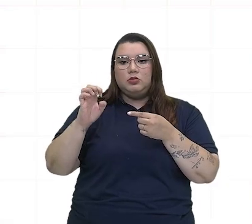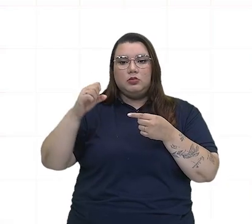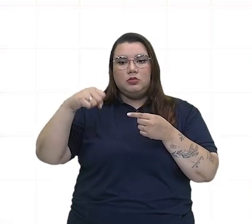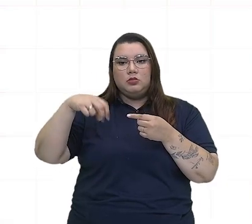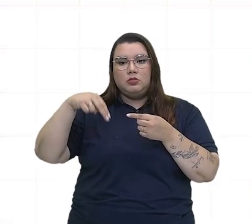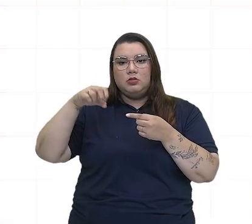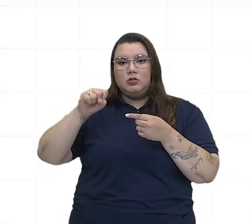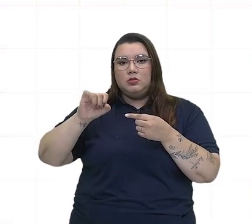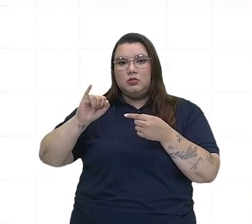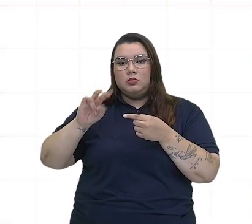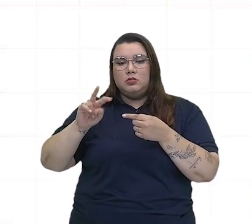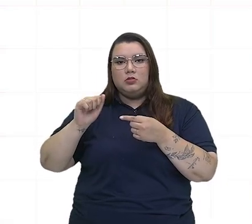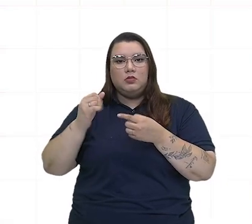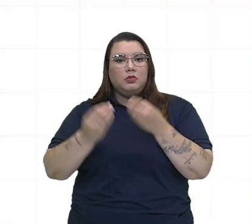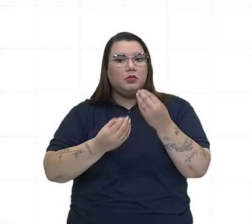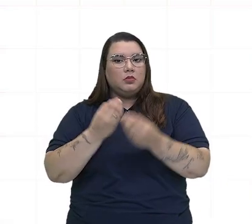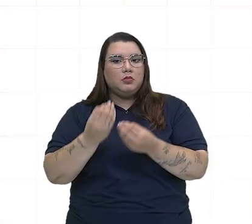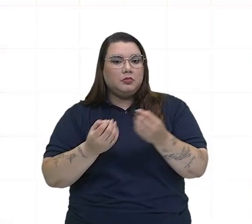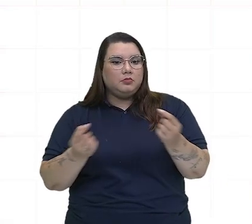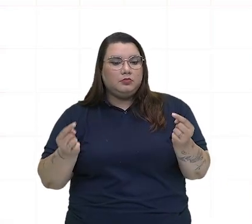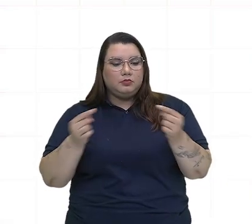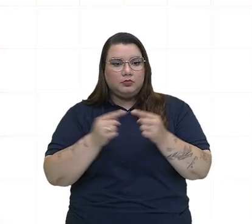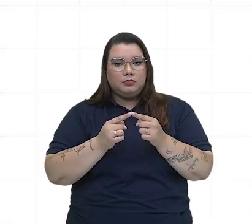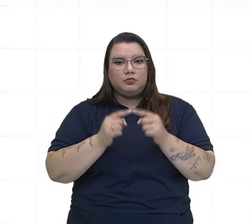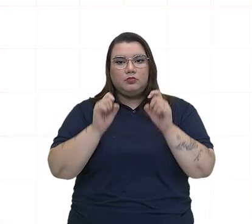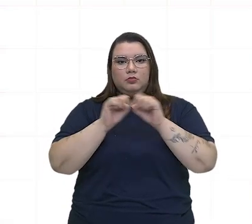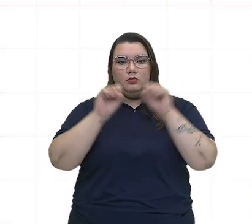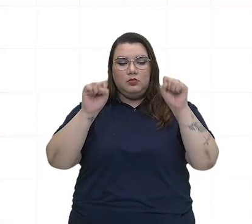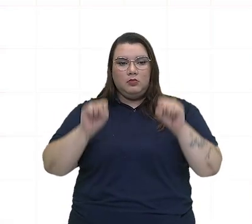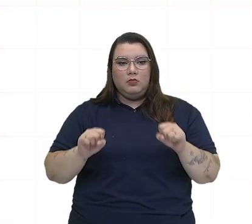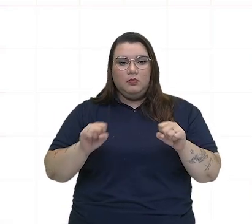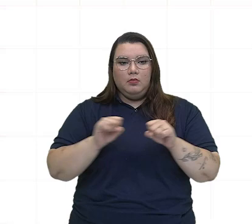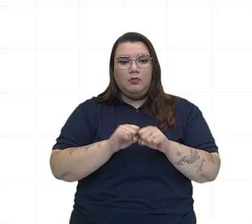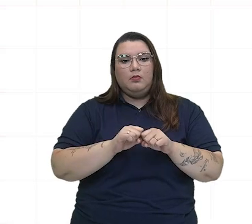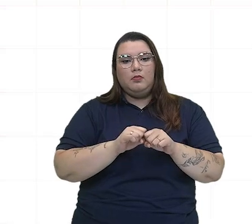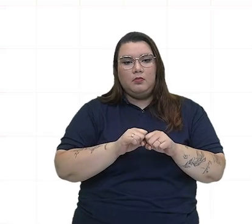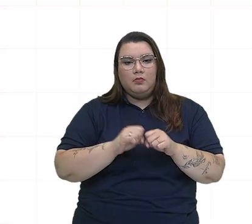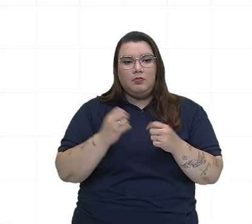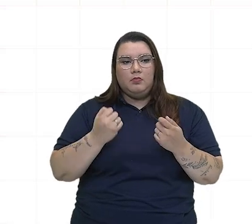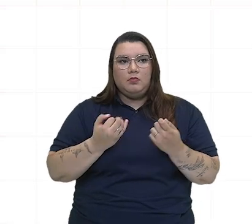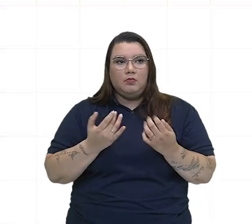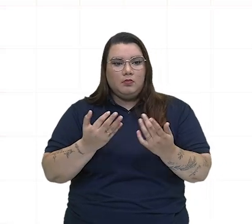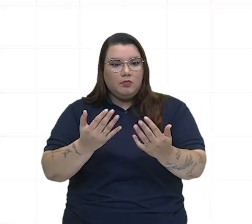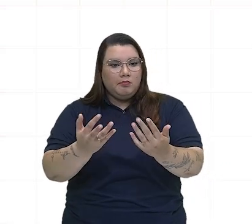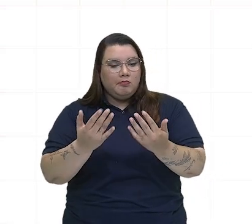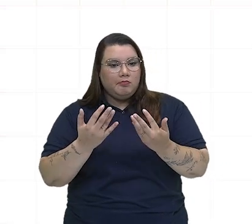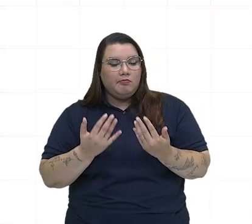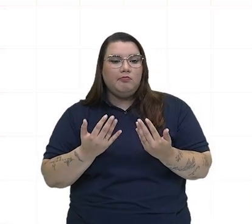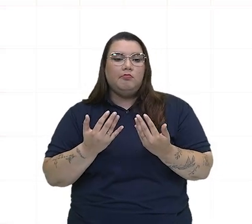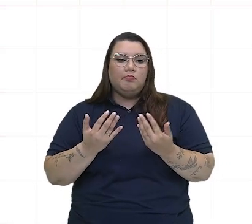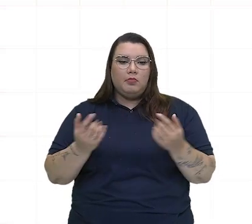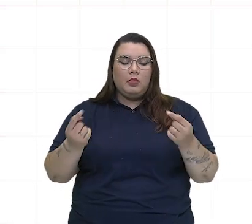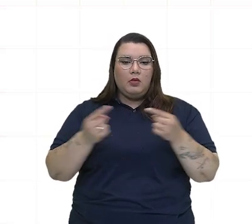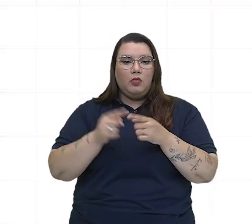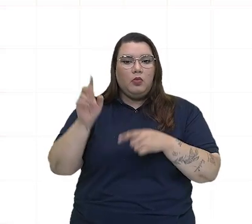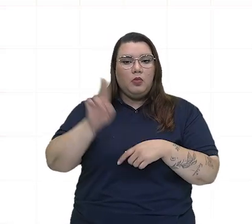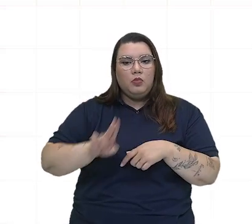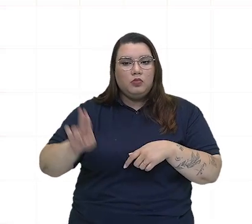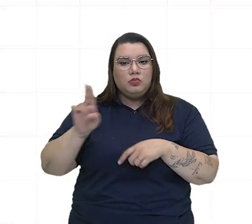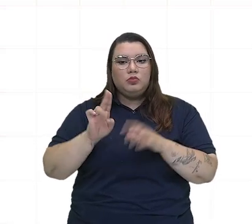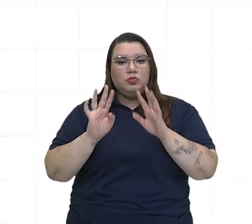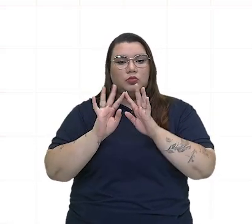extensiva. Como é que ele funciona? Então, esse sistema, é um sistema de cultivo que